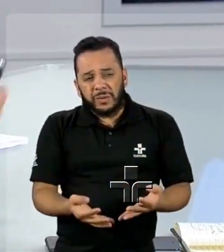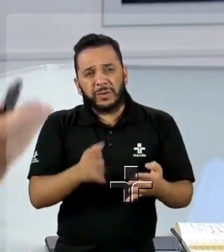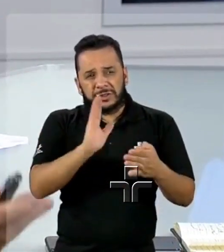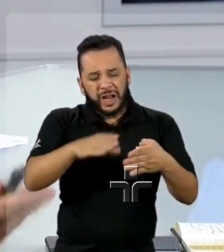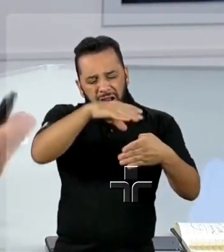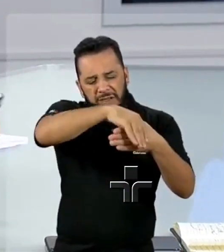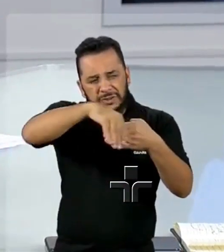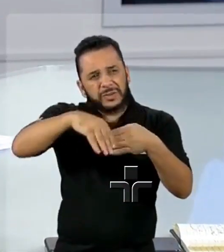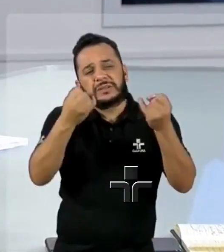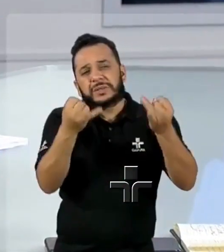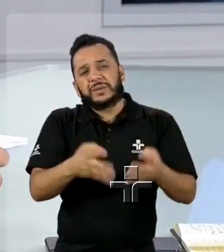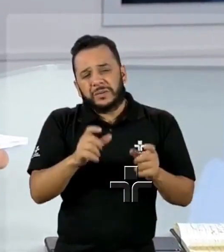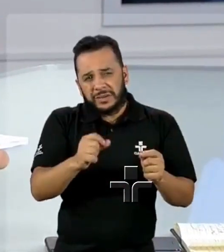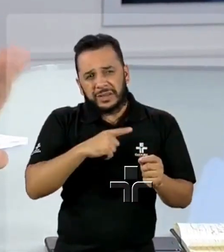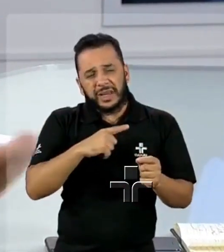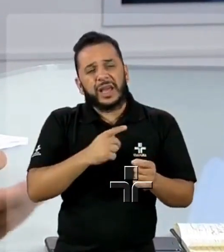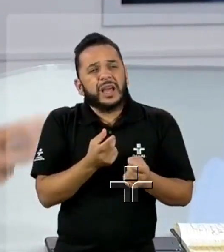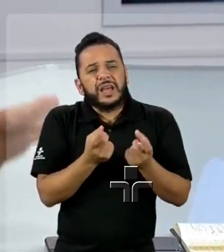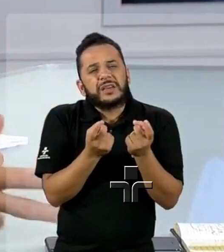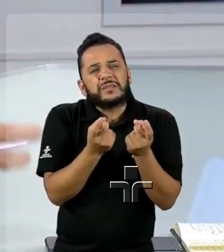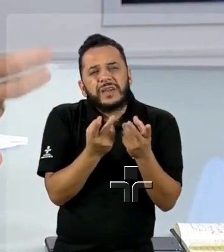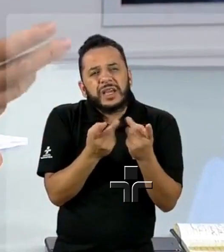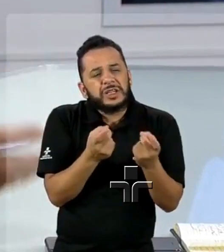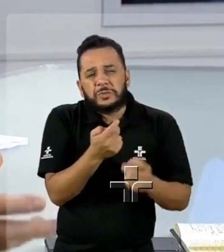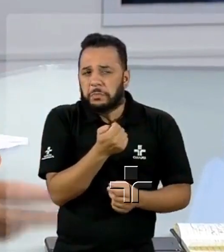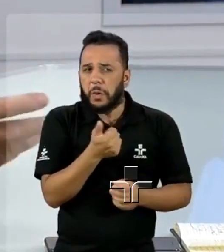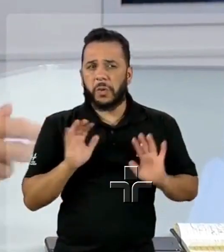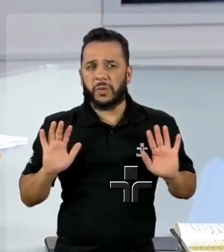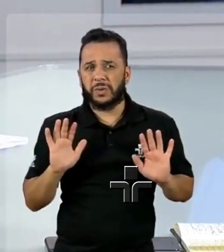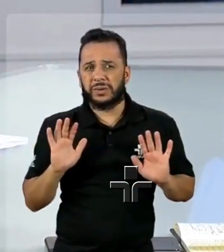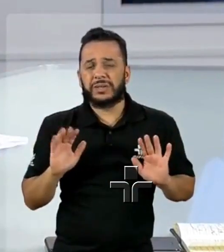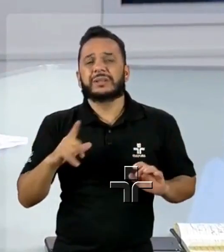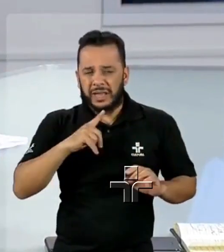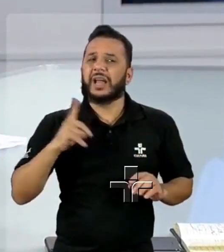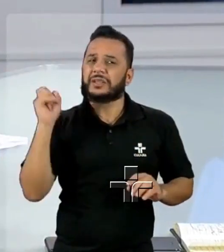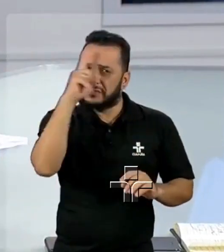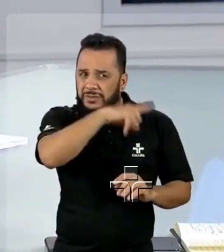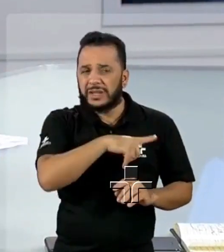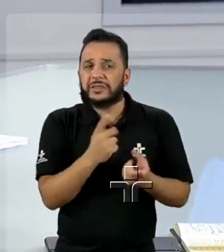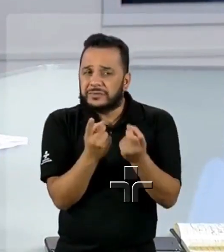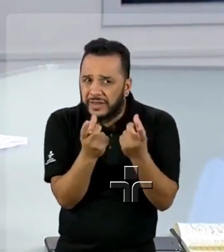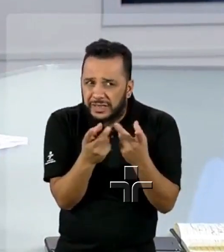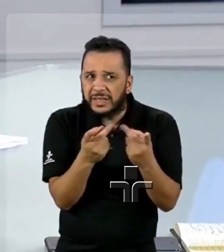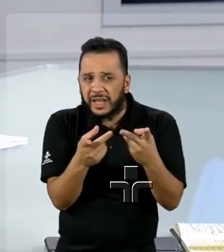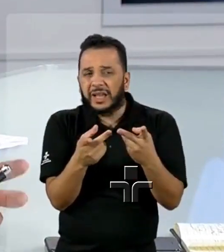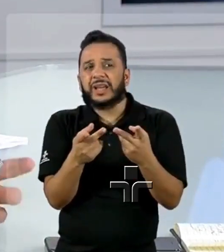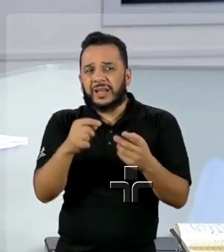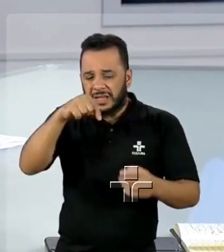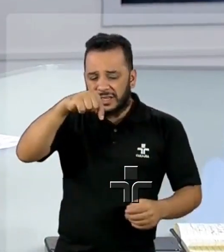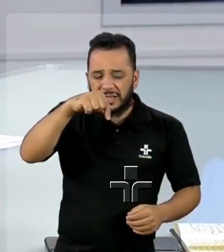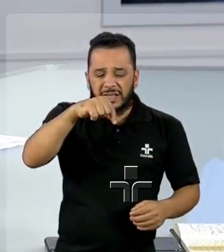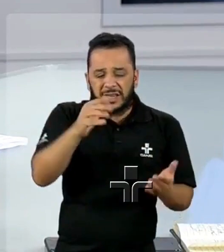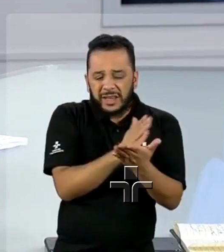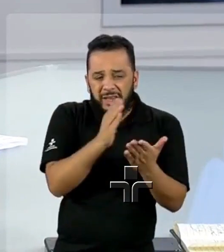uma dificuldade, né, na disponibilização, na comercialização dos livros, aqui no